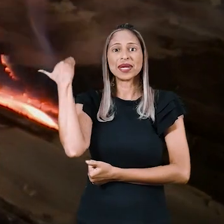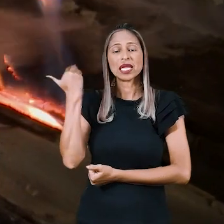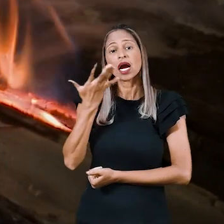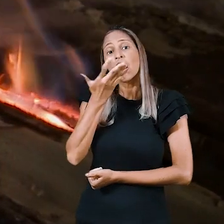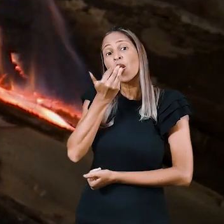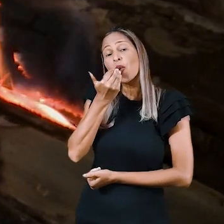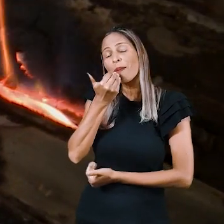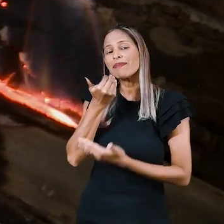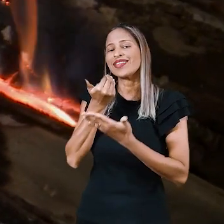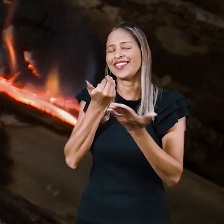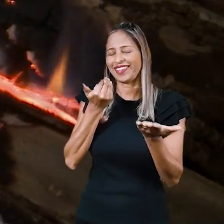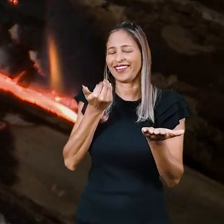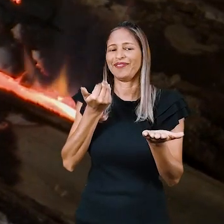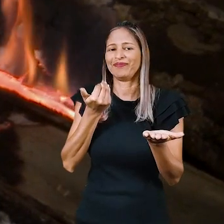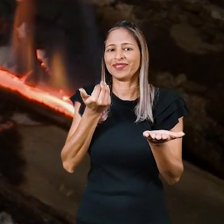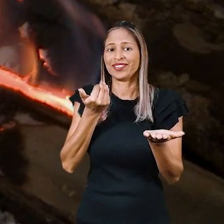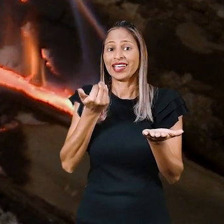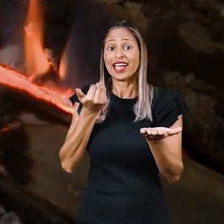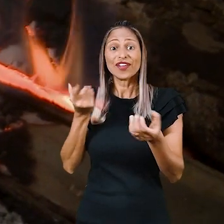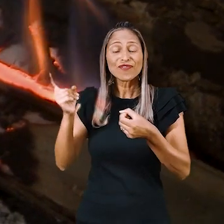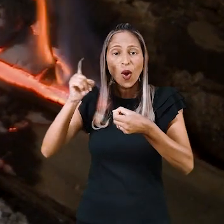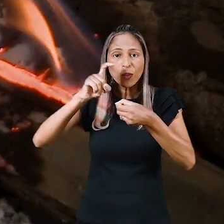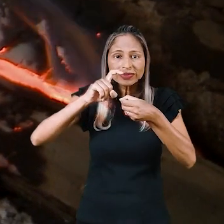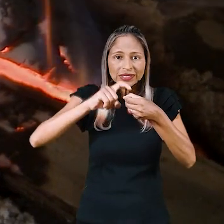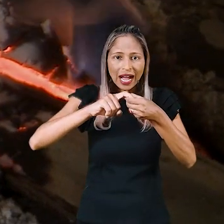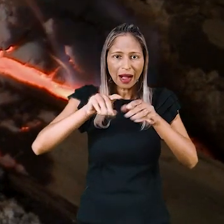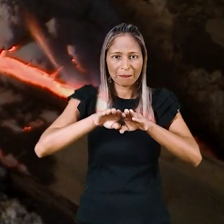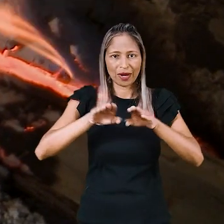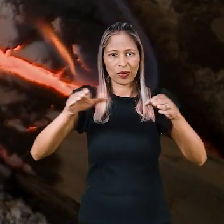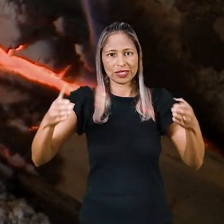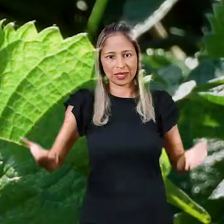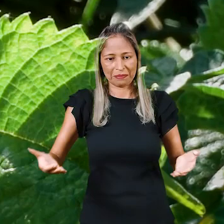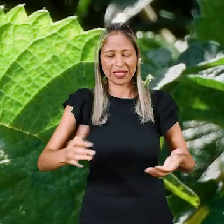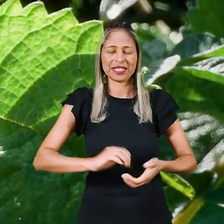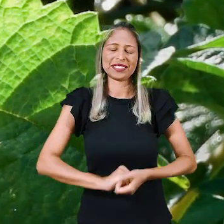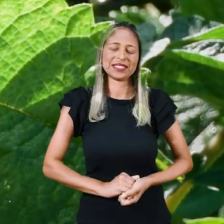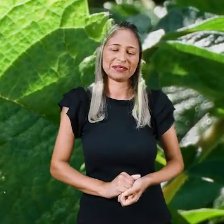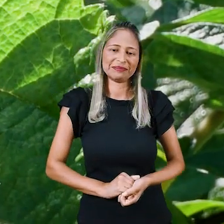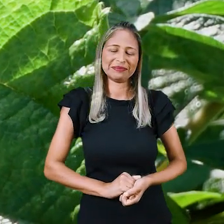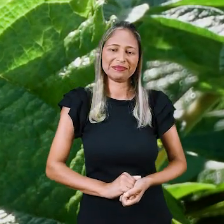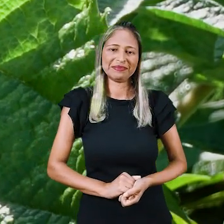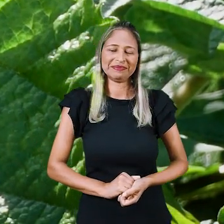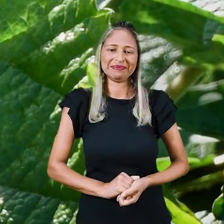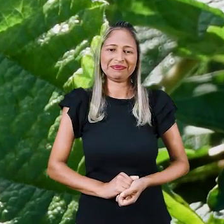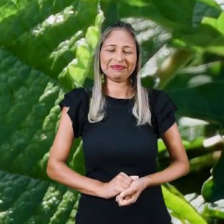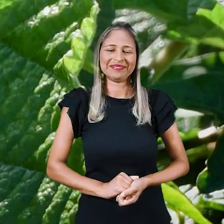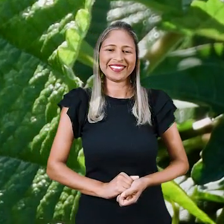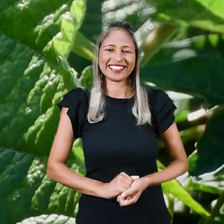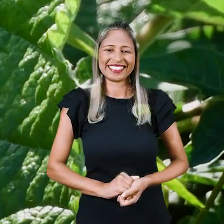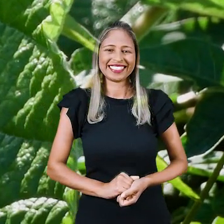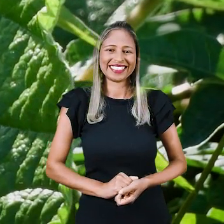que eles se alimentavam e trazer isso de volta para a nossa mesa.